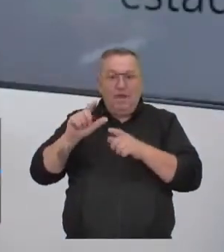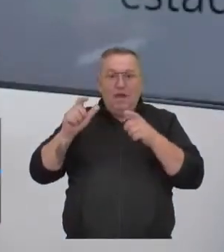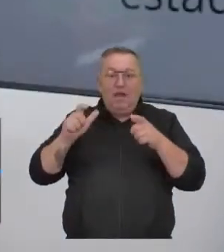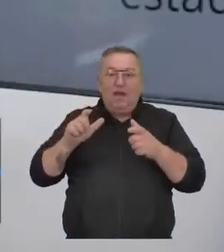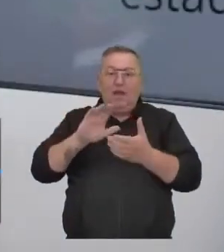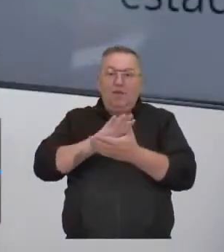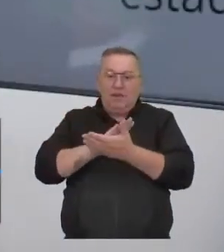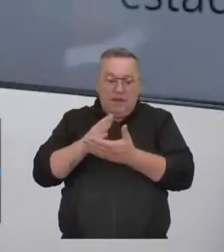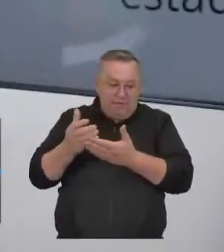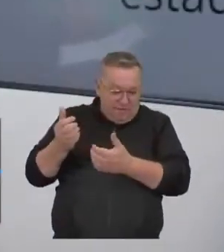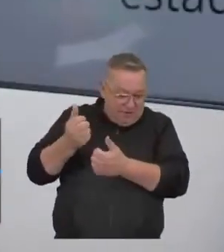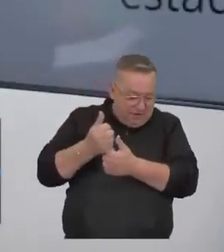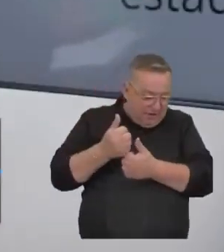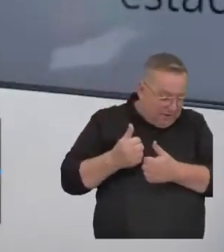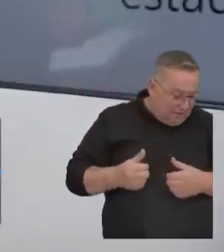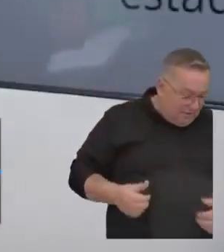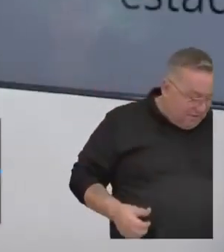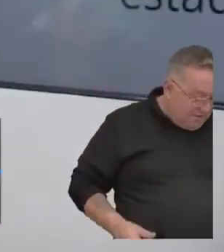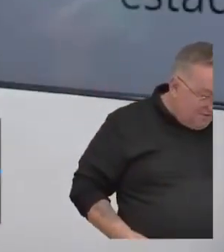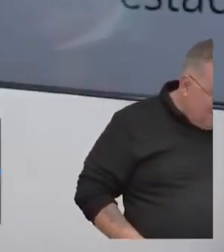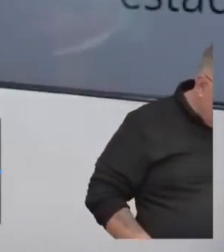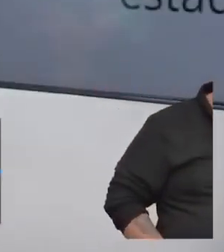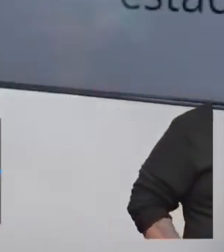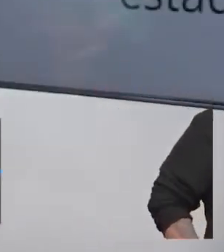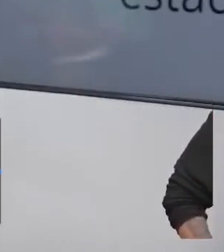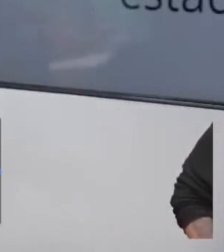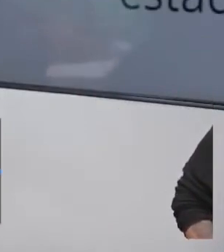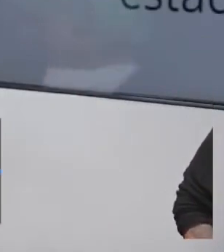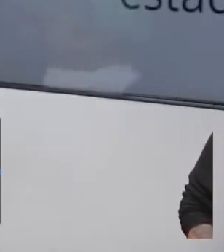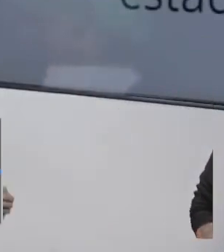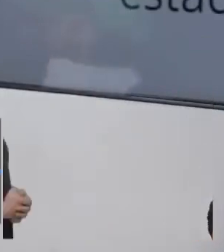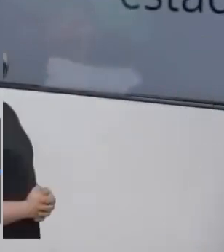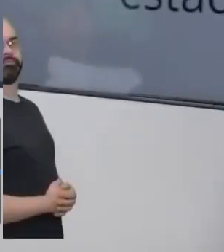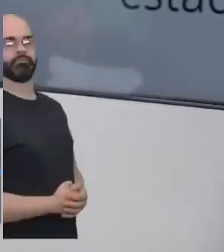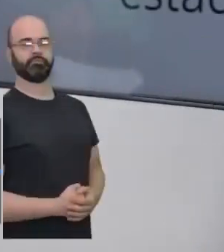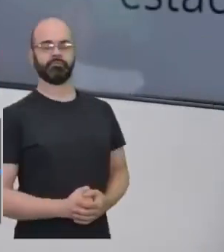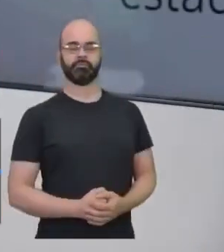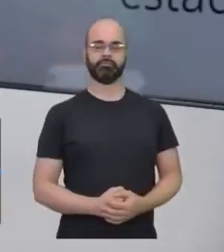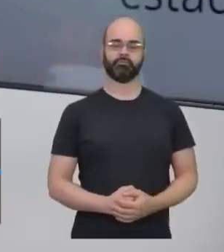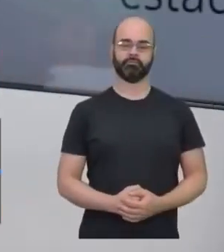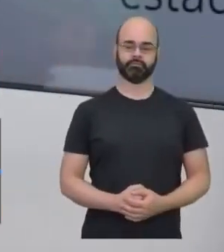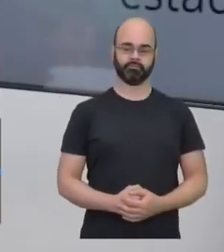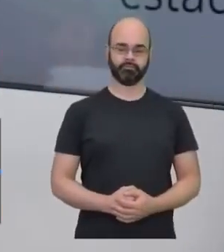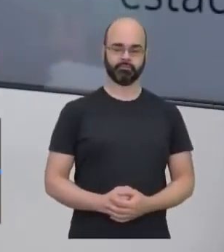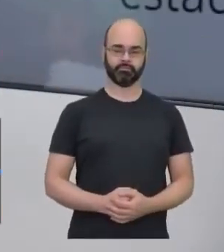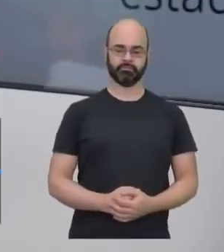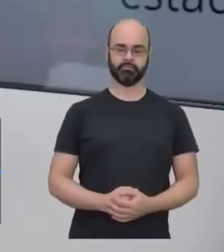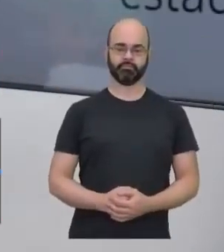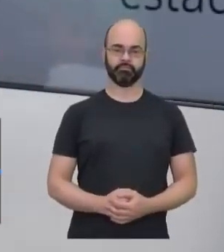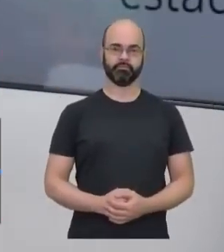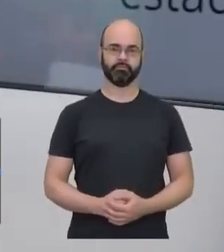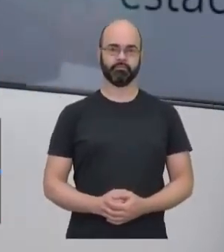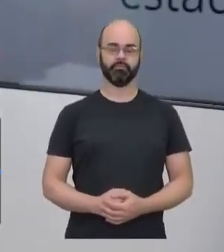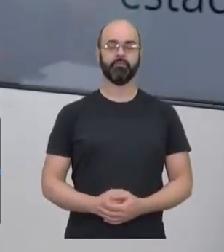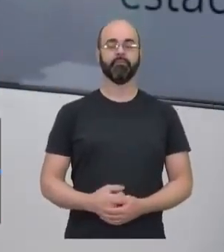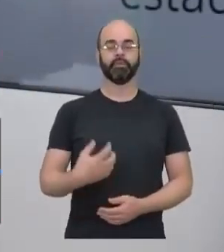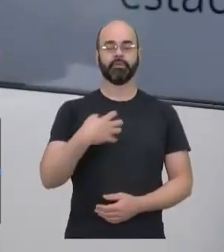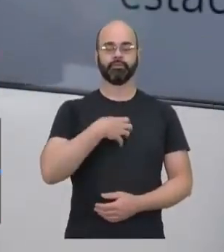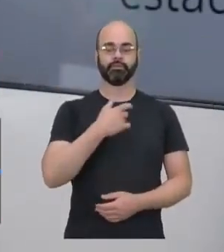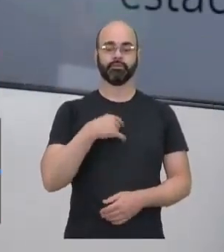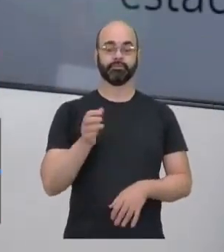instituição. Aí já é um jeito político. É mais ou menos assim, ó. É o jeitinho que eu organizo o